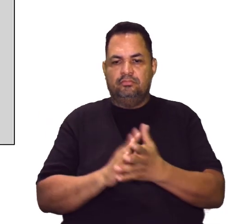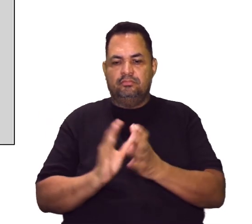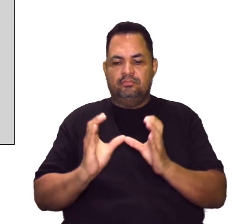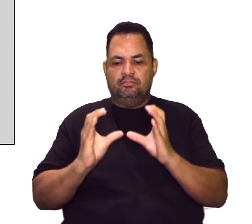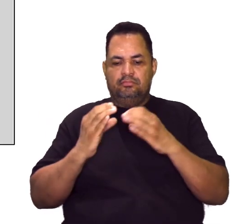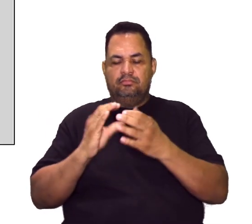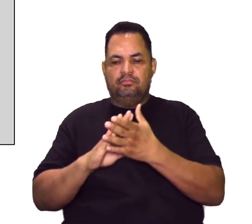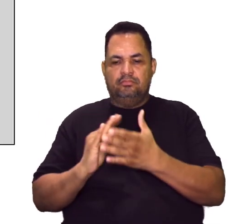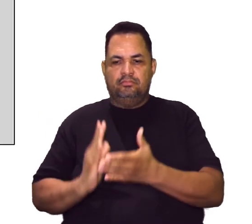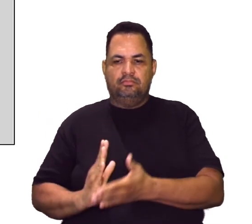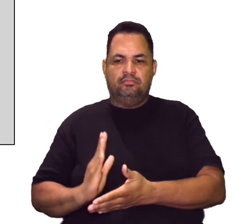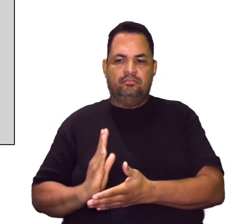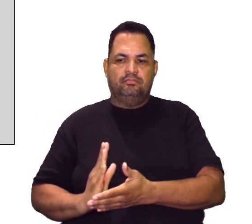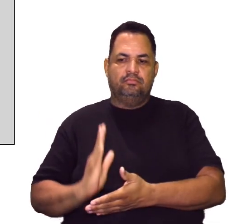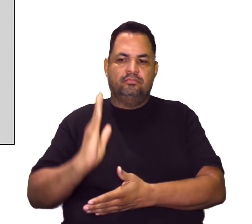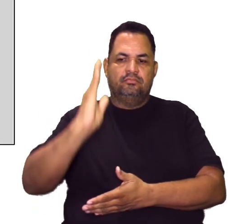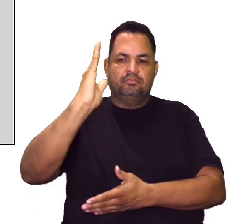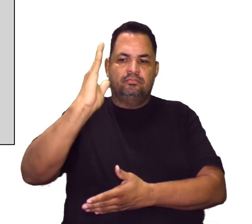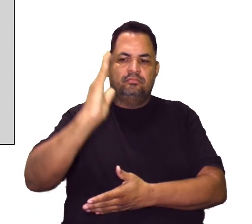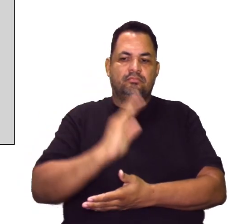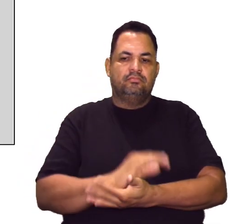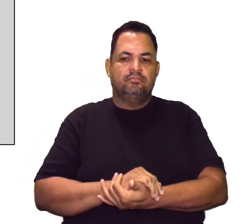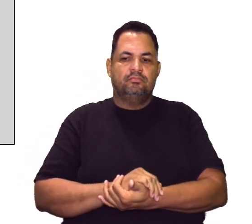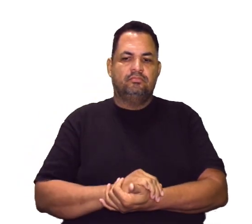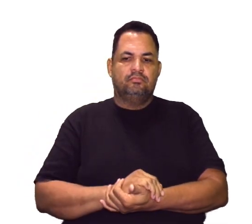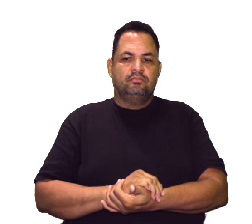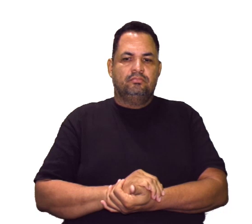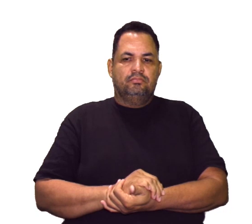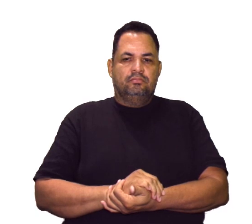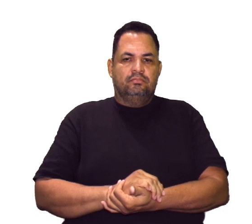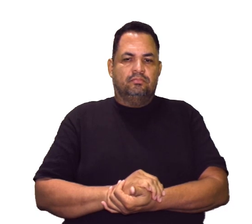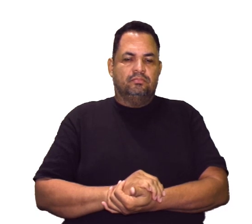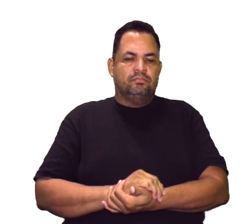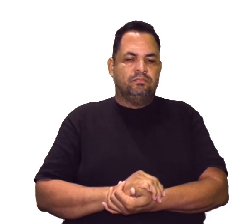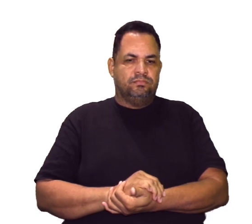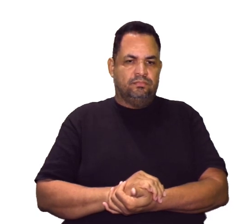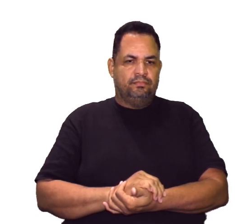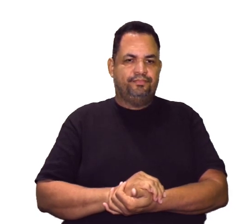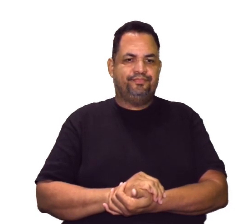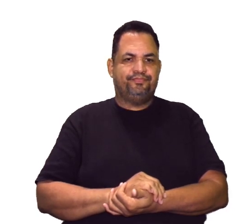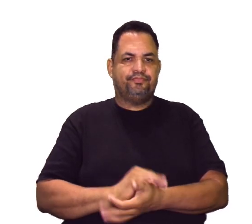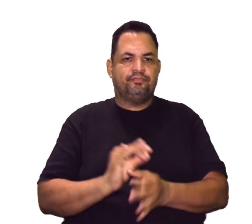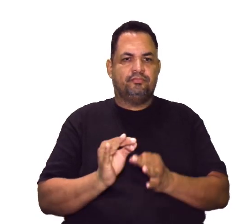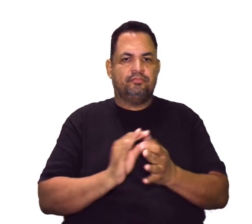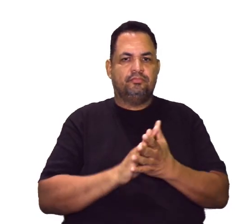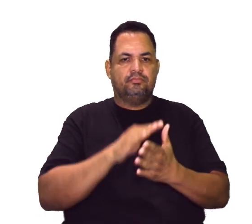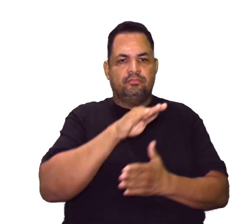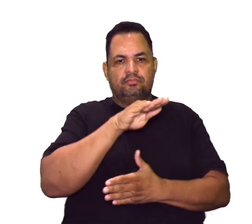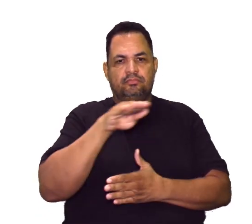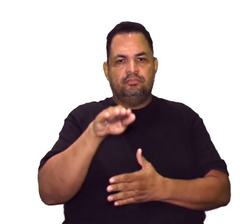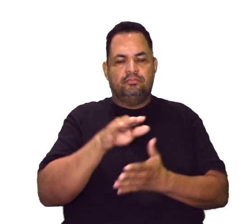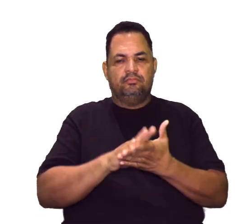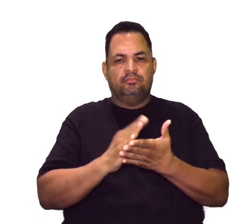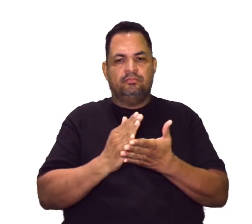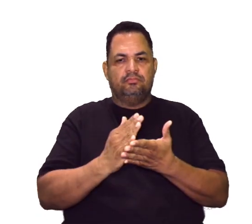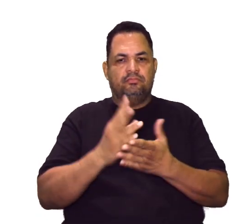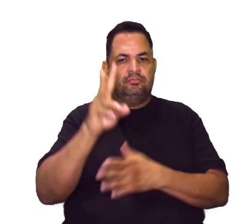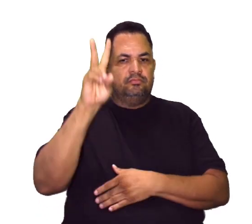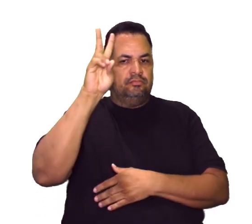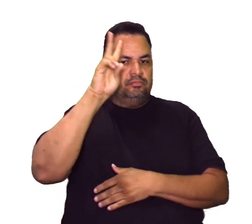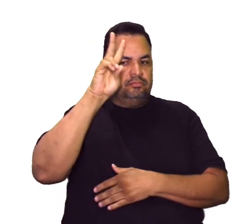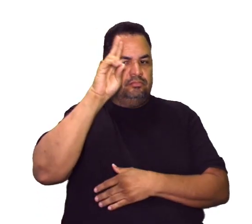famílias, crescem de baixo para cima. A fila de eletronegatividade. Então, só para dar